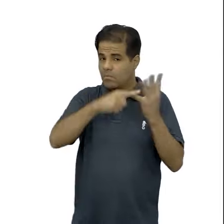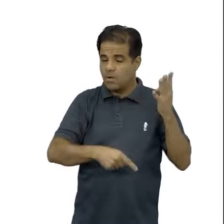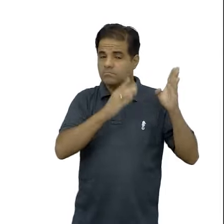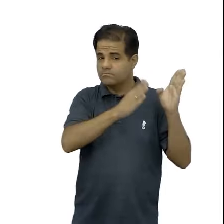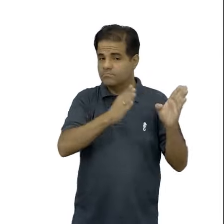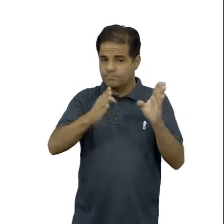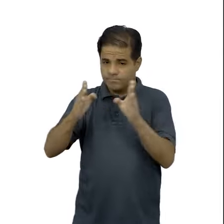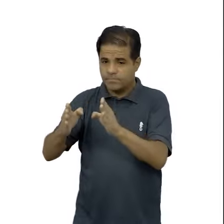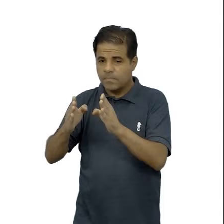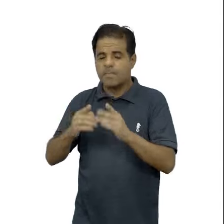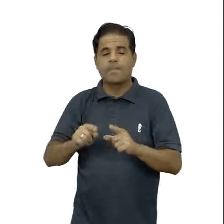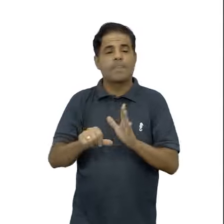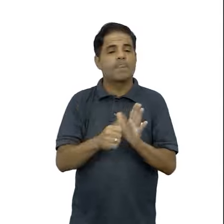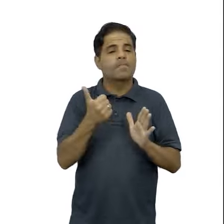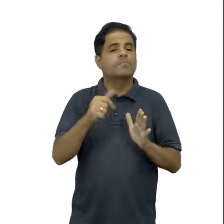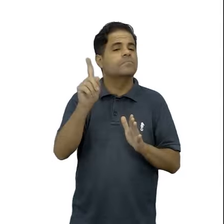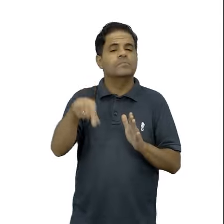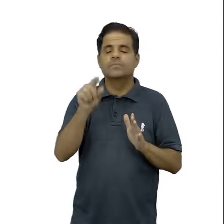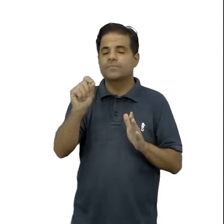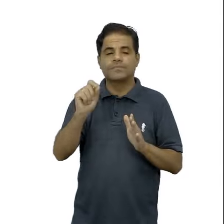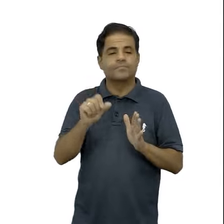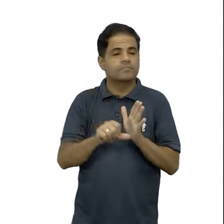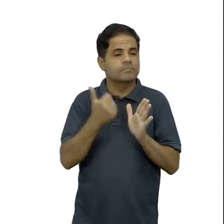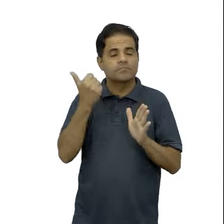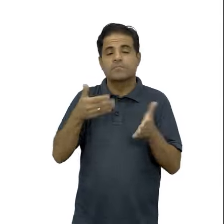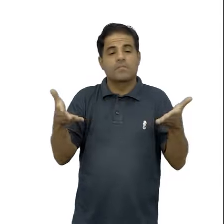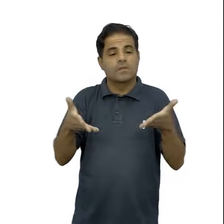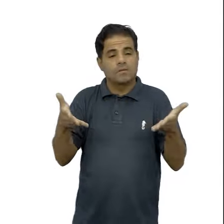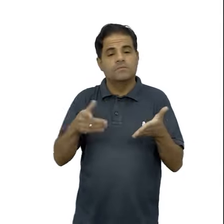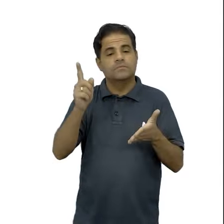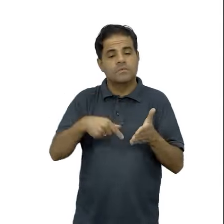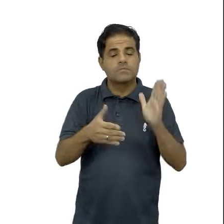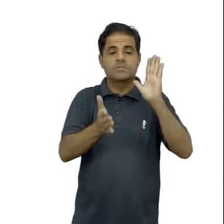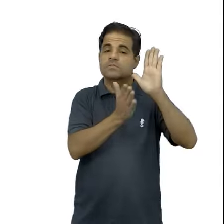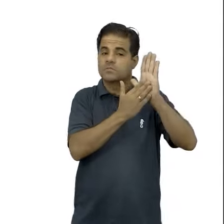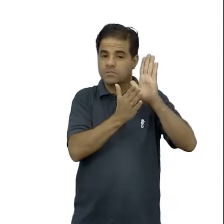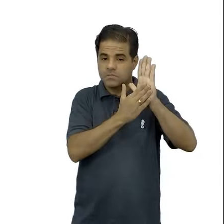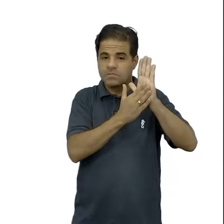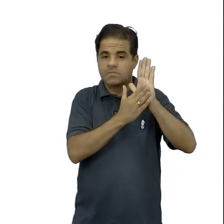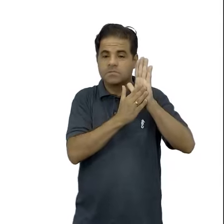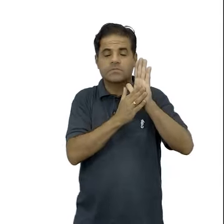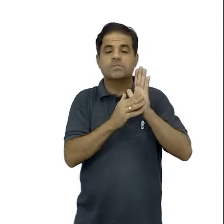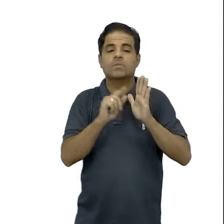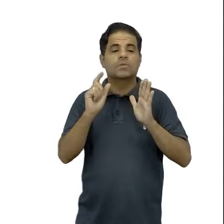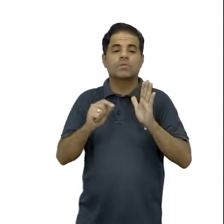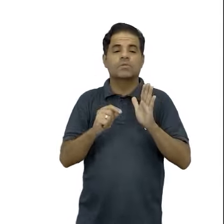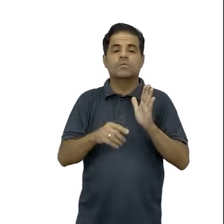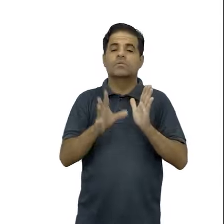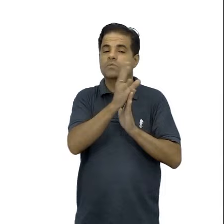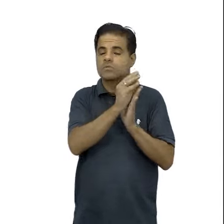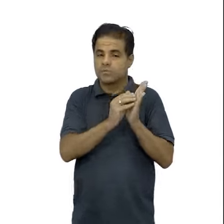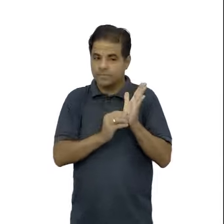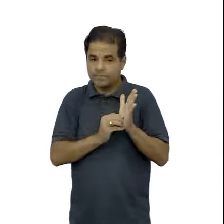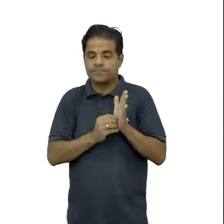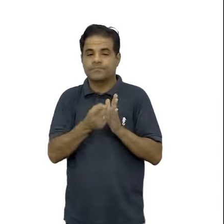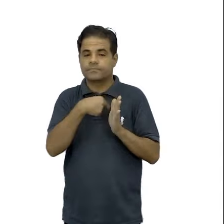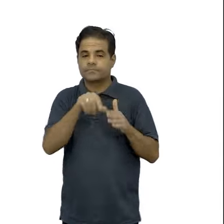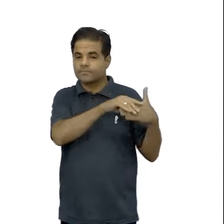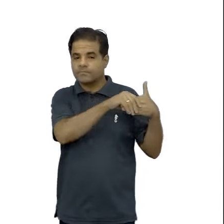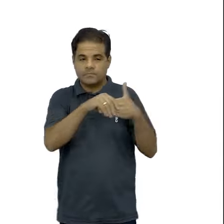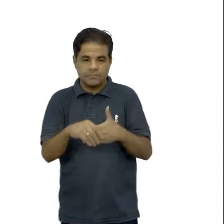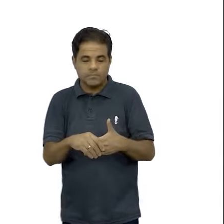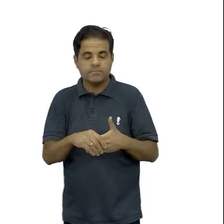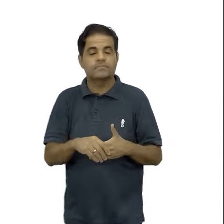de trabalho. A primeira delas, né, o primeiro momento, é a proposta do roteiro formativo, que nos